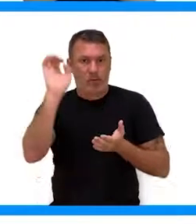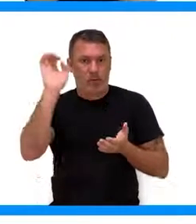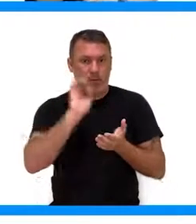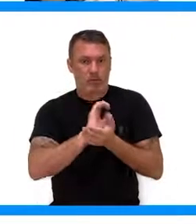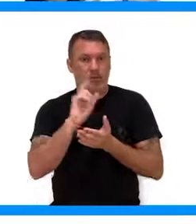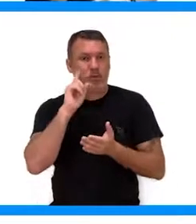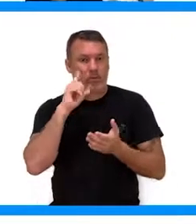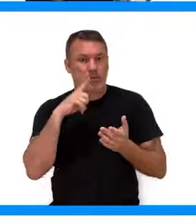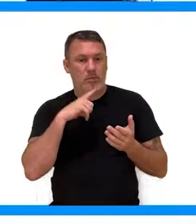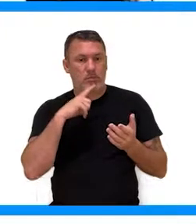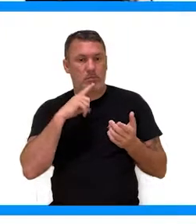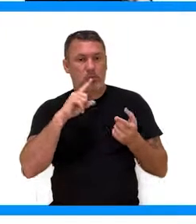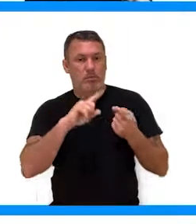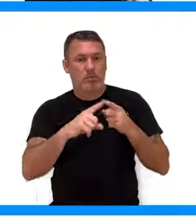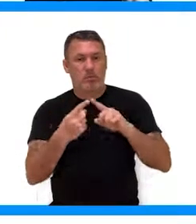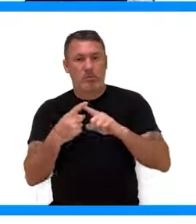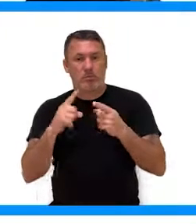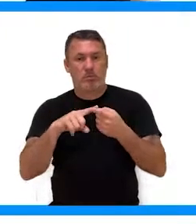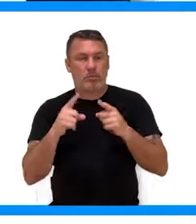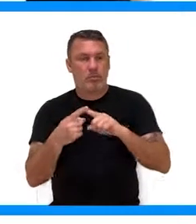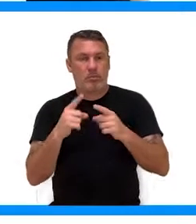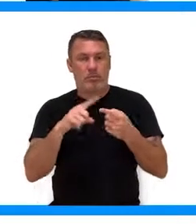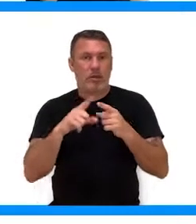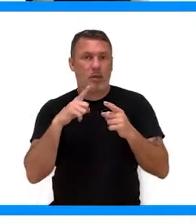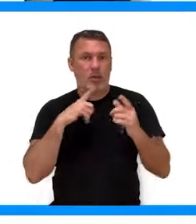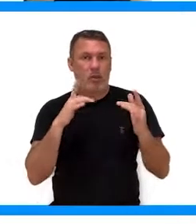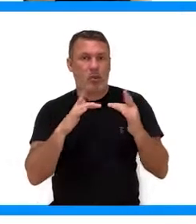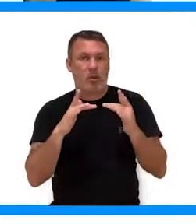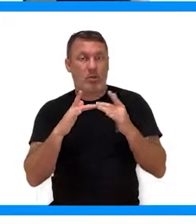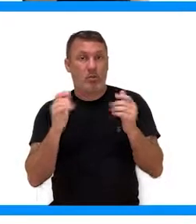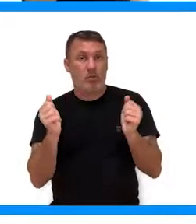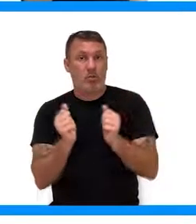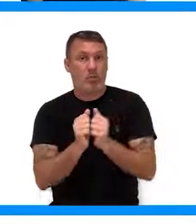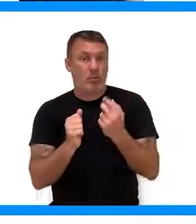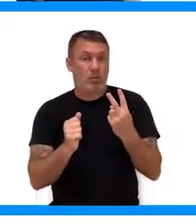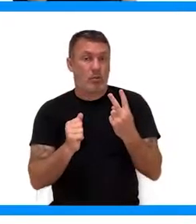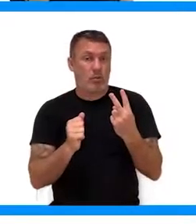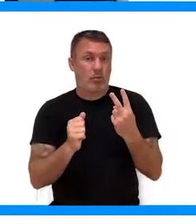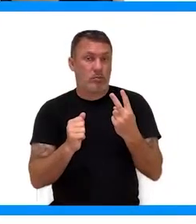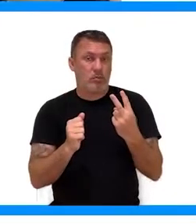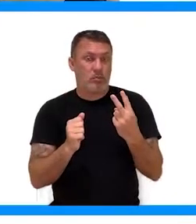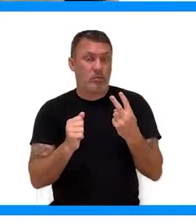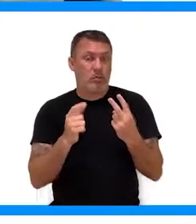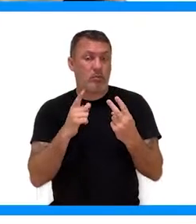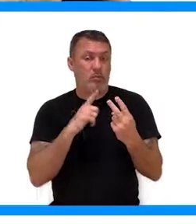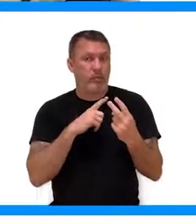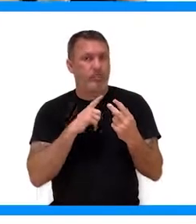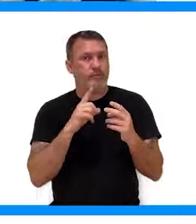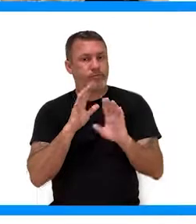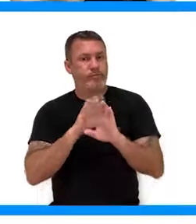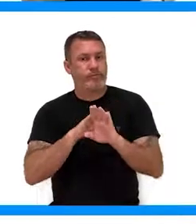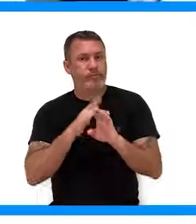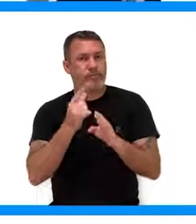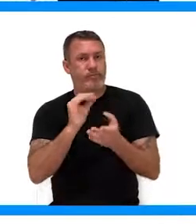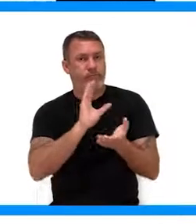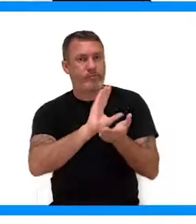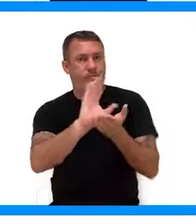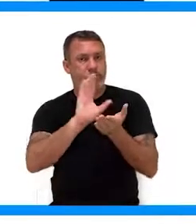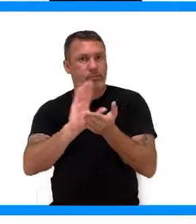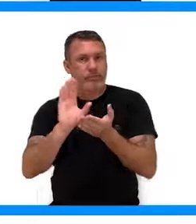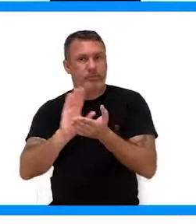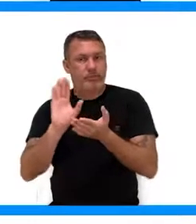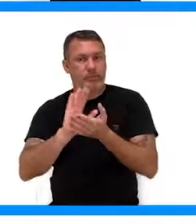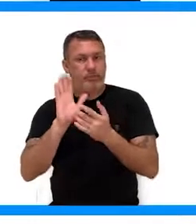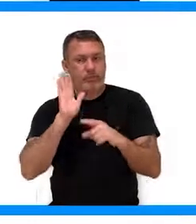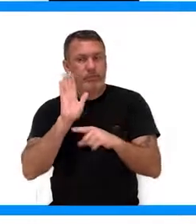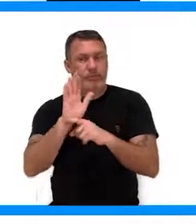Então, é um processo conjunto. Nós temos aqui um processo conjunto identificado. Via de regra,